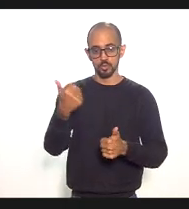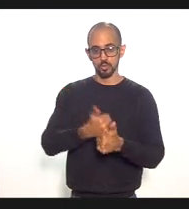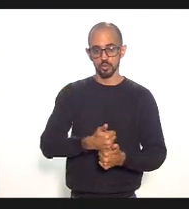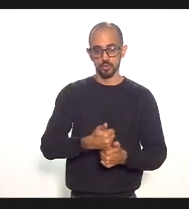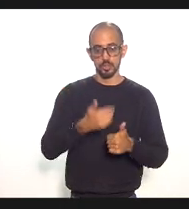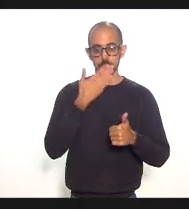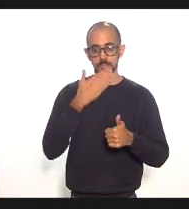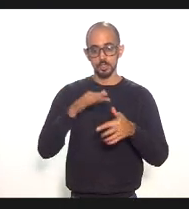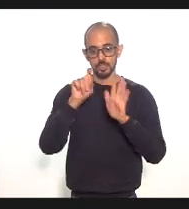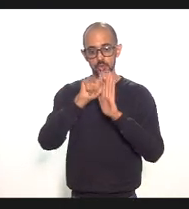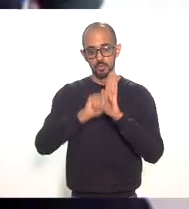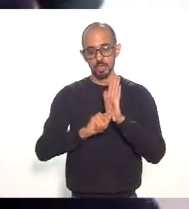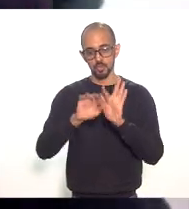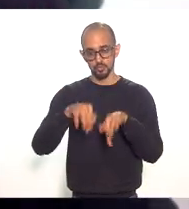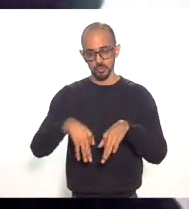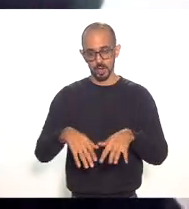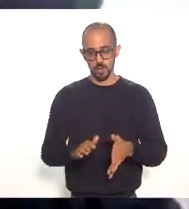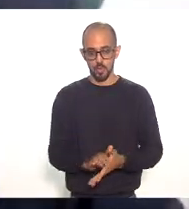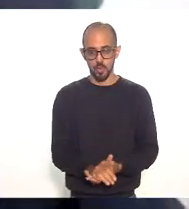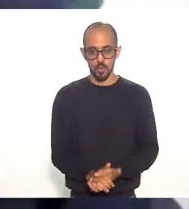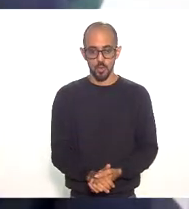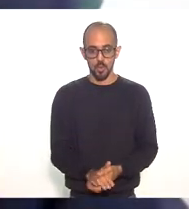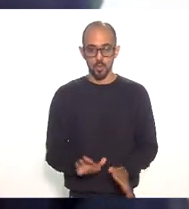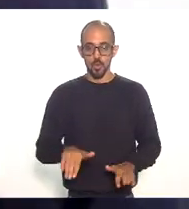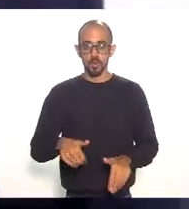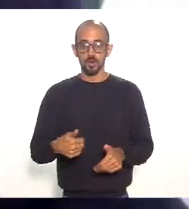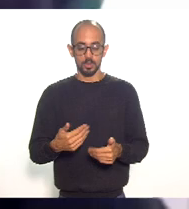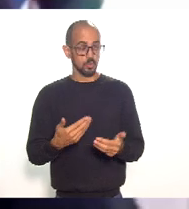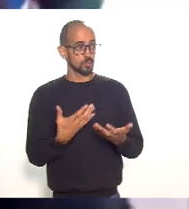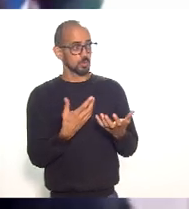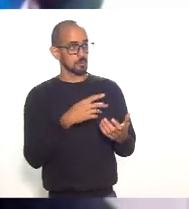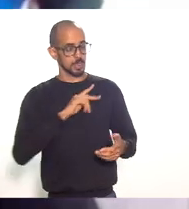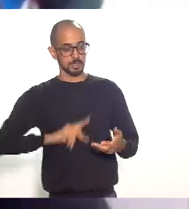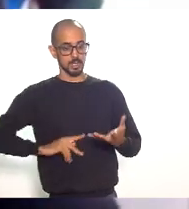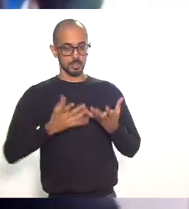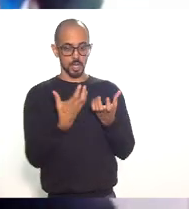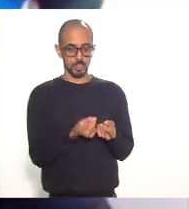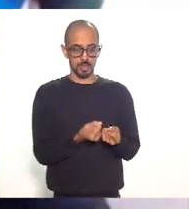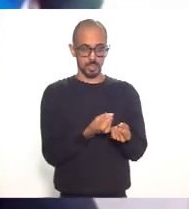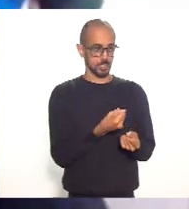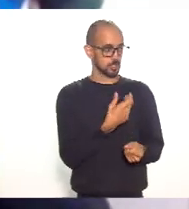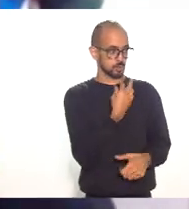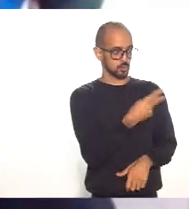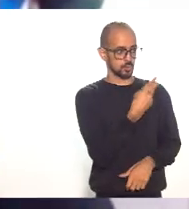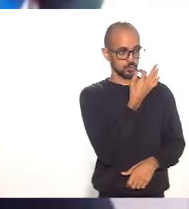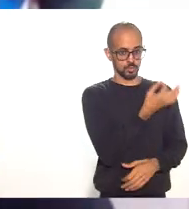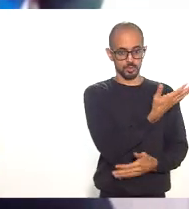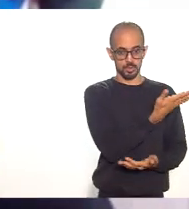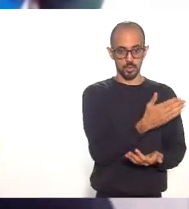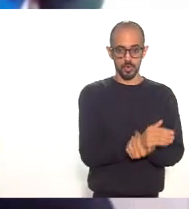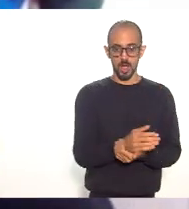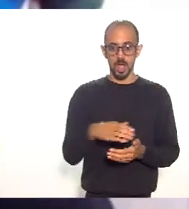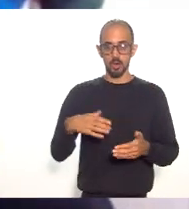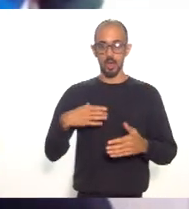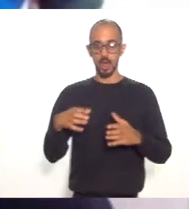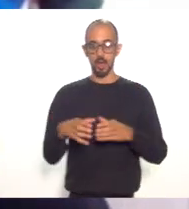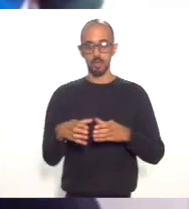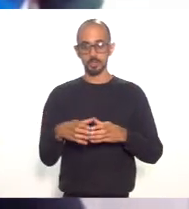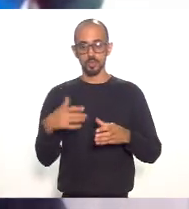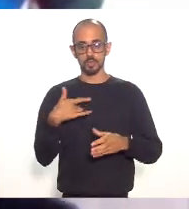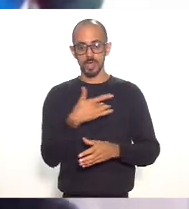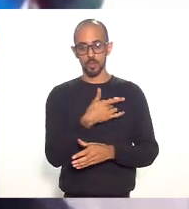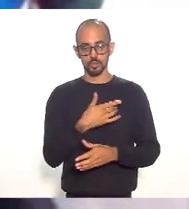redação. Defere o pedido, a presidência defere o pedido, Vossa Excelência. Para emitir pela comissão, parecer pela Comissão de Saúde, deputada Marta